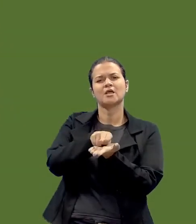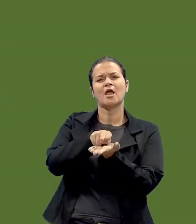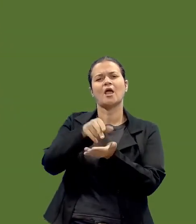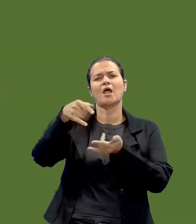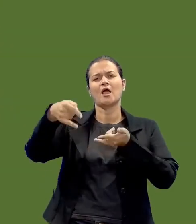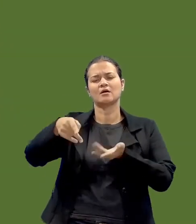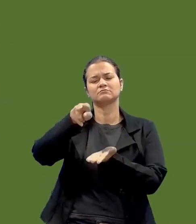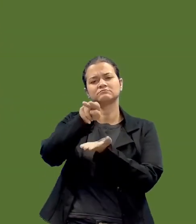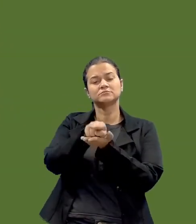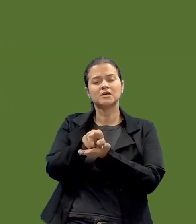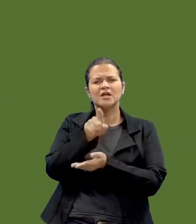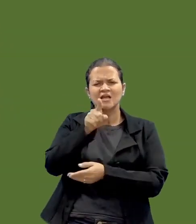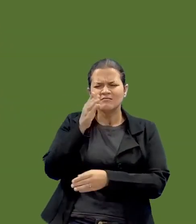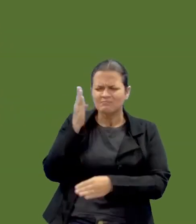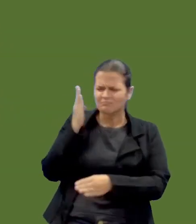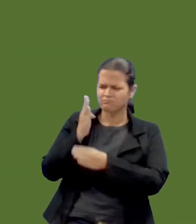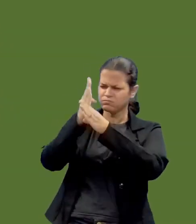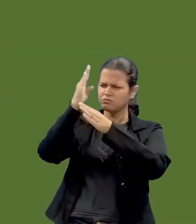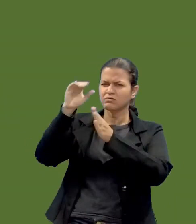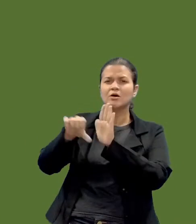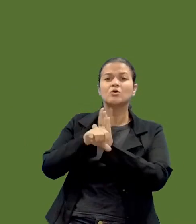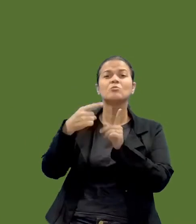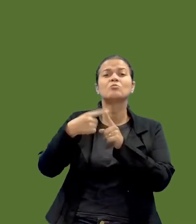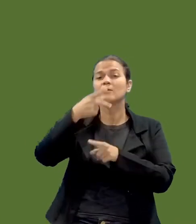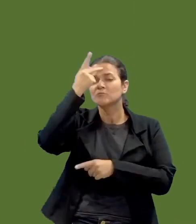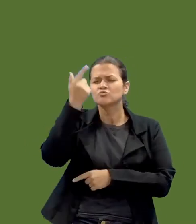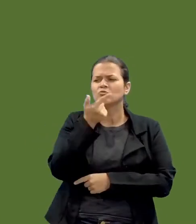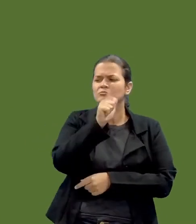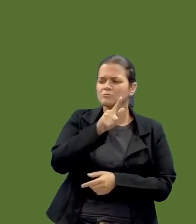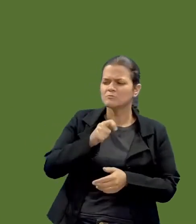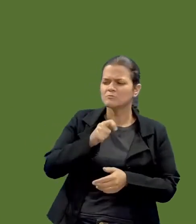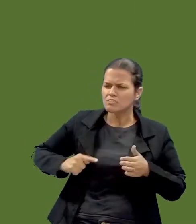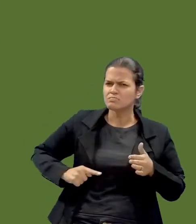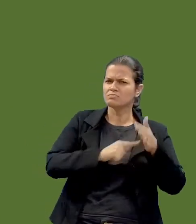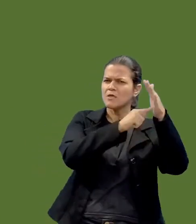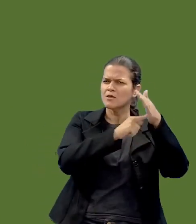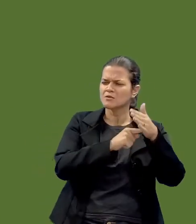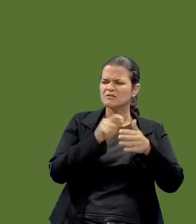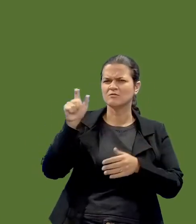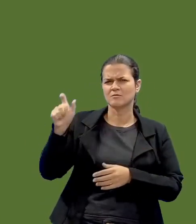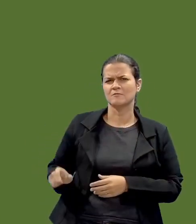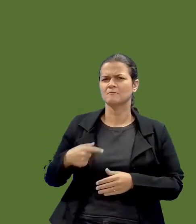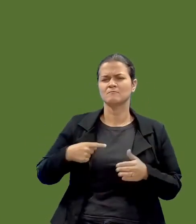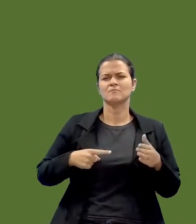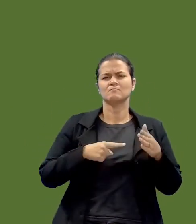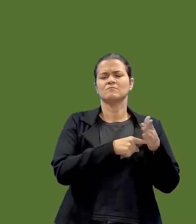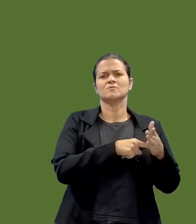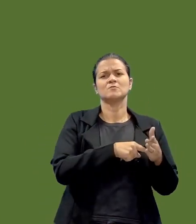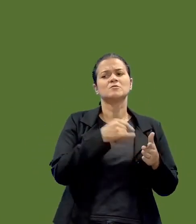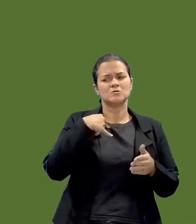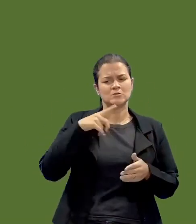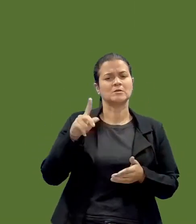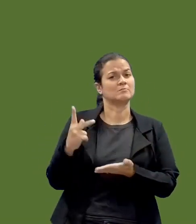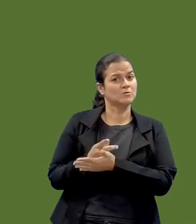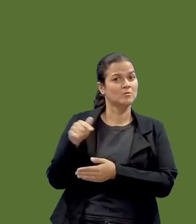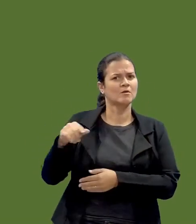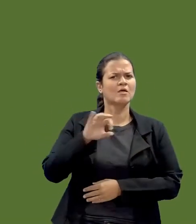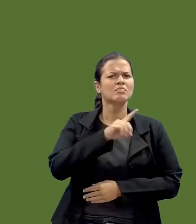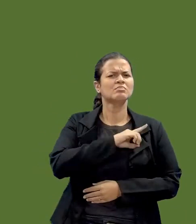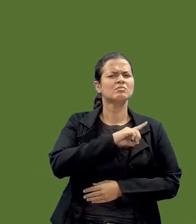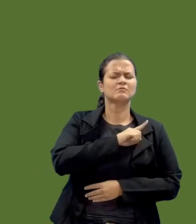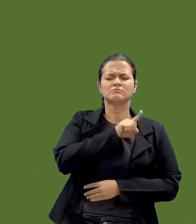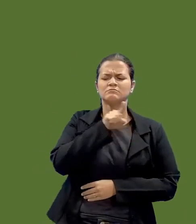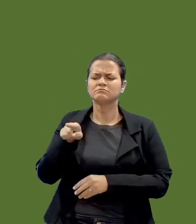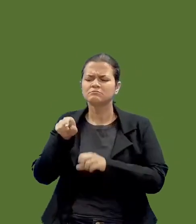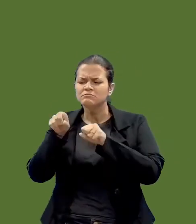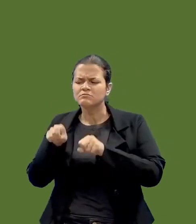foi descoberto porque uma pessoa denunciou a investigada de forma anônima. De acordo com o delegado Alexandre Bruno,